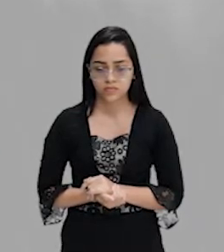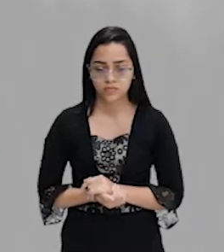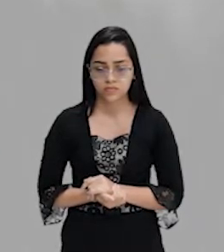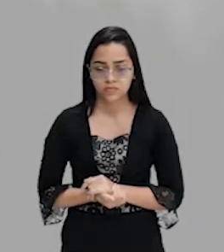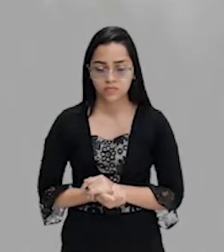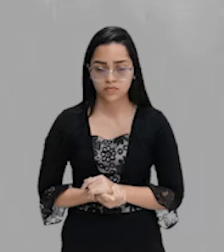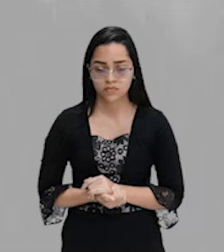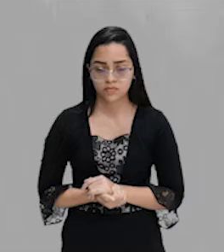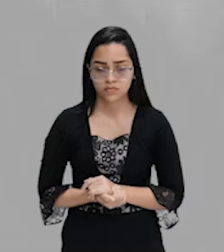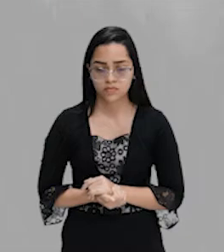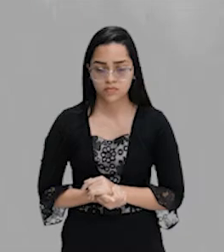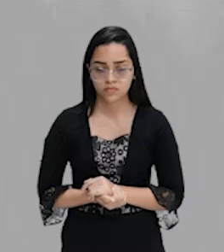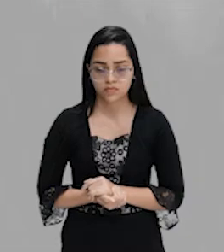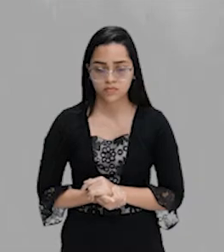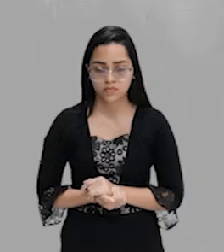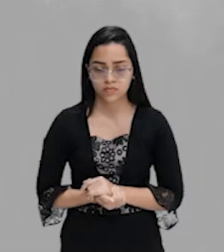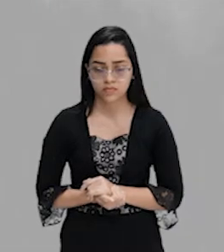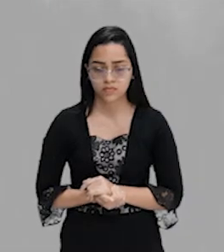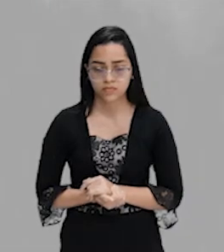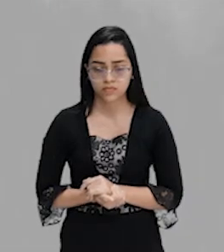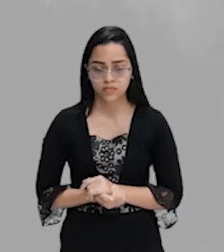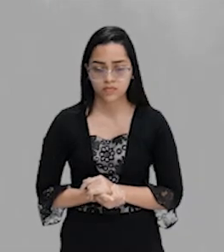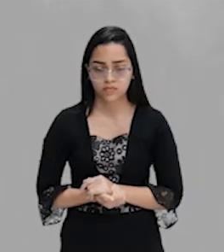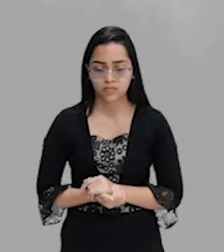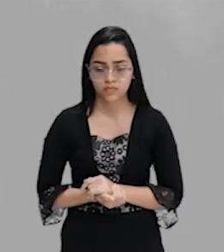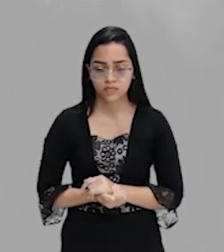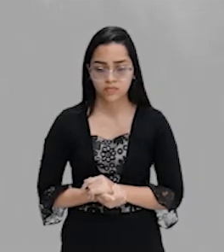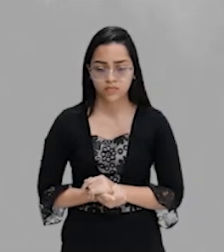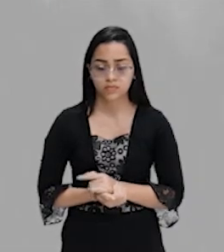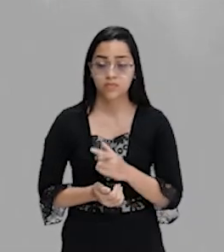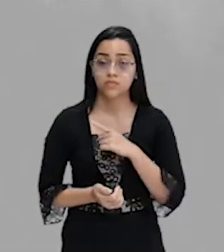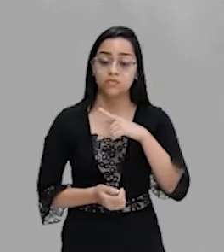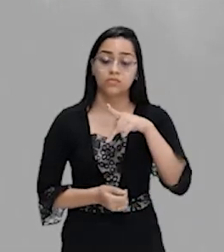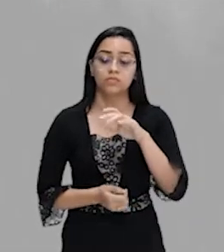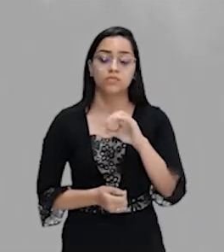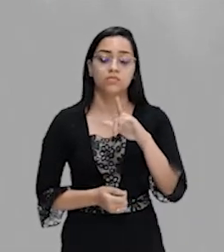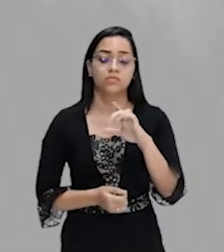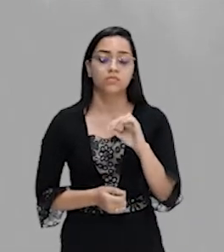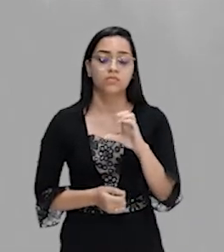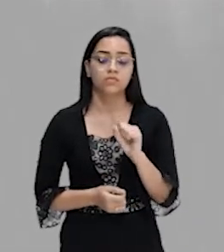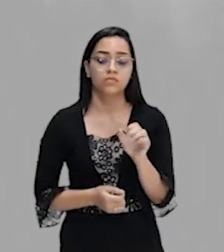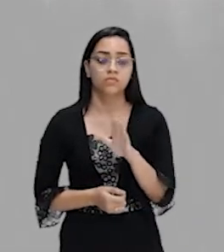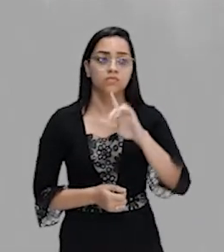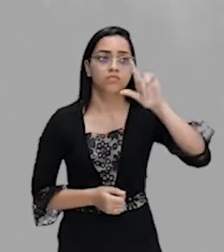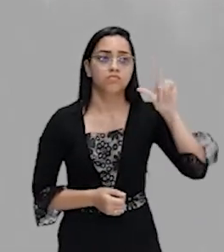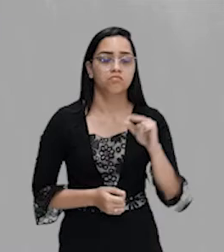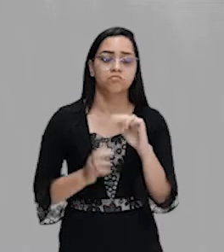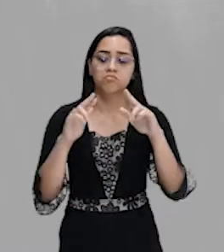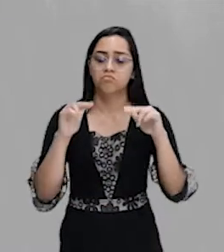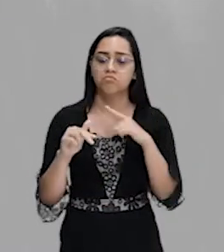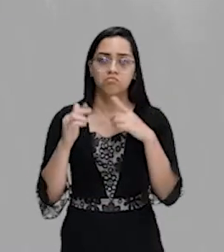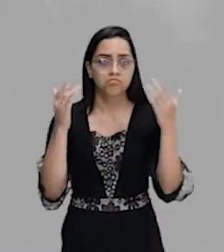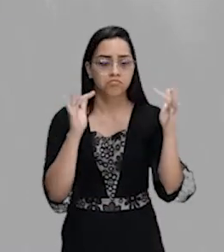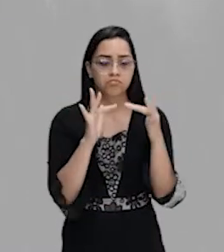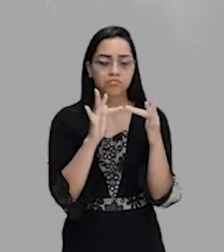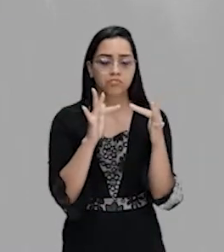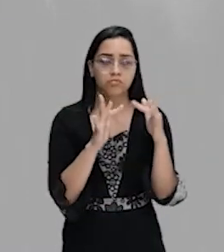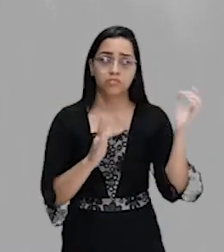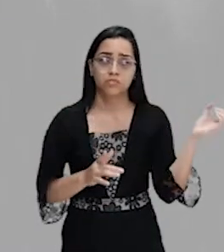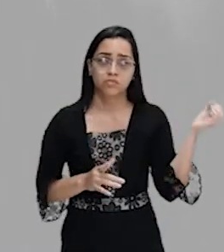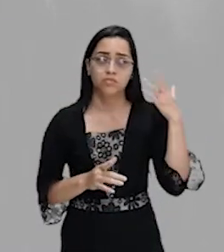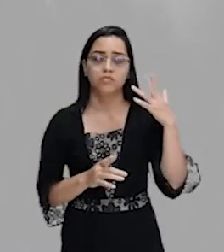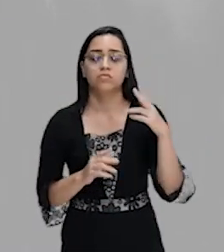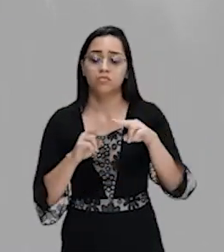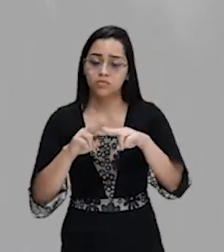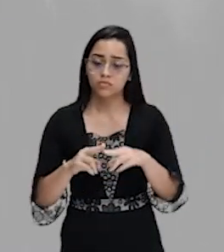nunca vêm, ali a luz do Sol. Então, os polos lunares, tá, okay, eles nunca veem a luz do Sol.